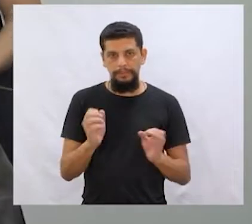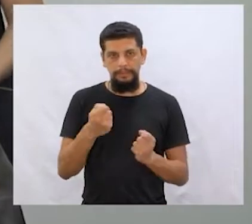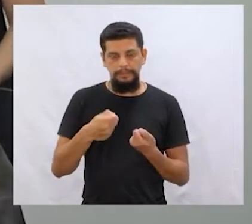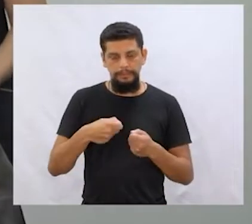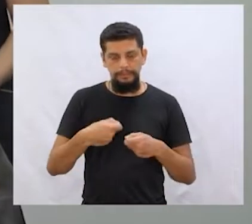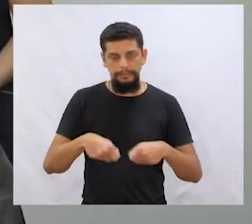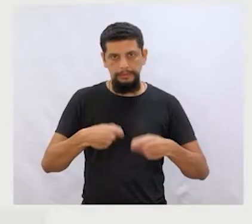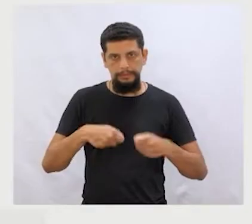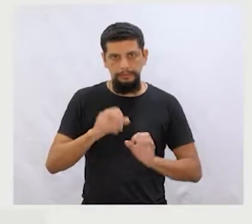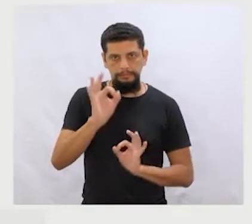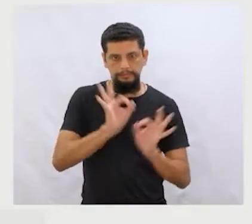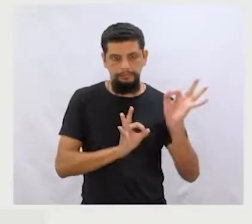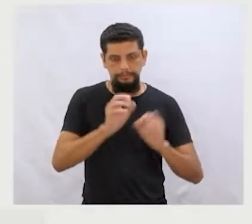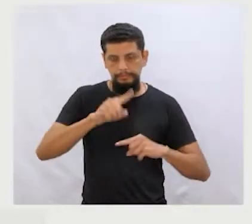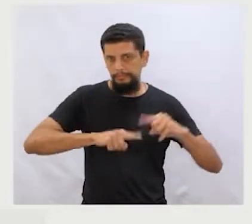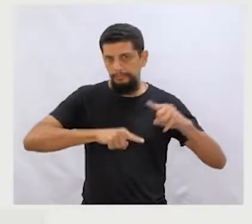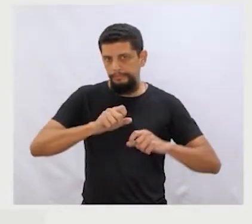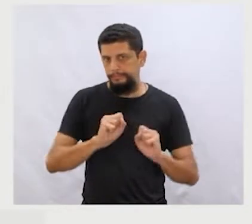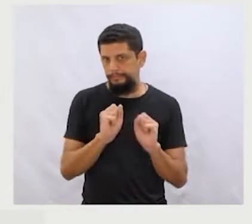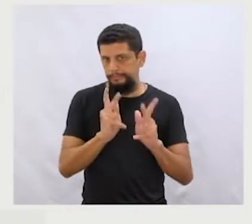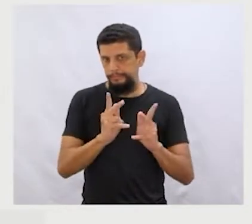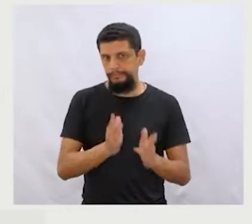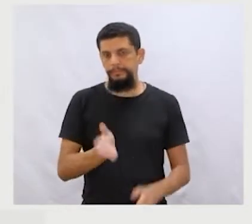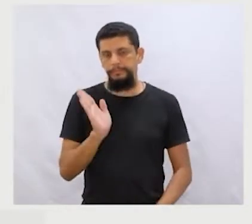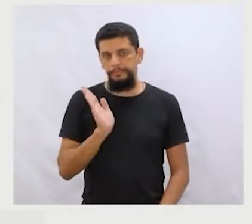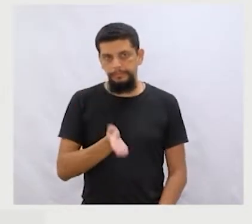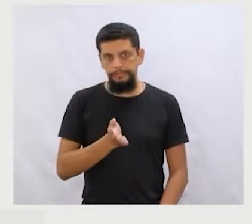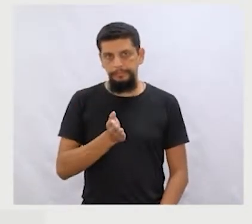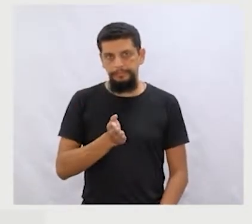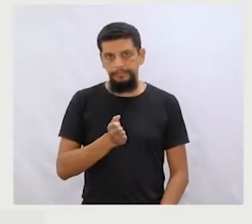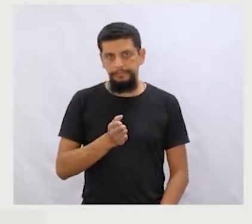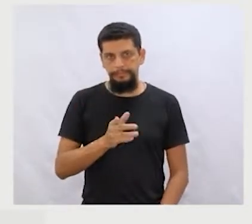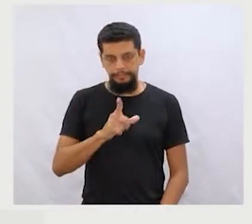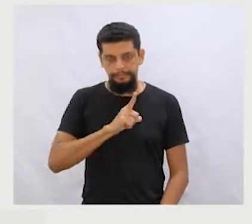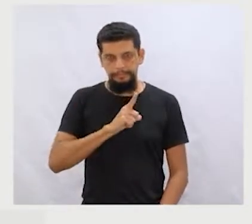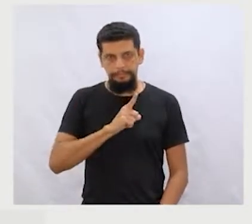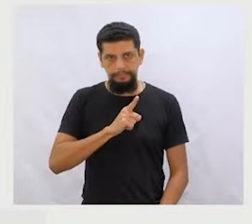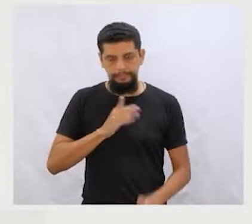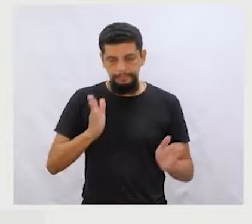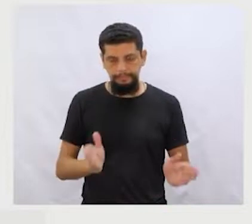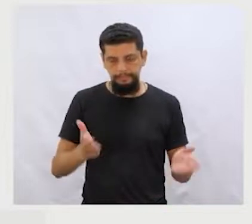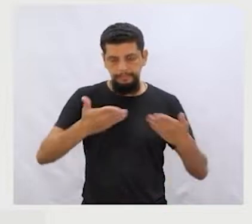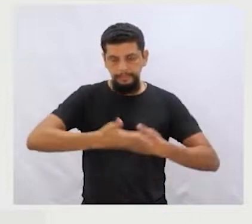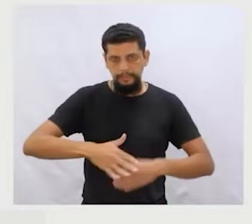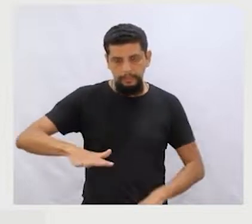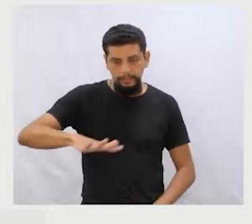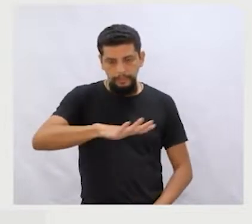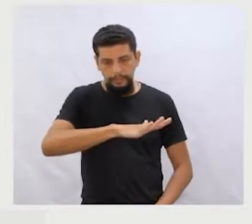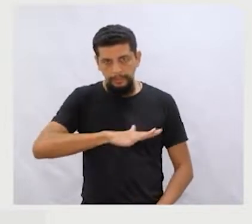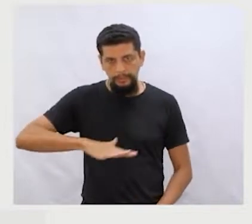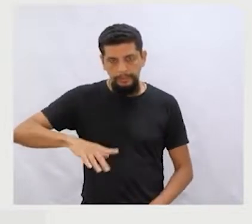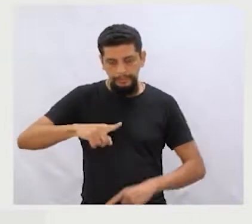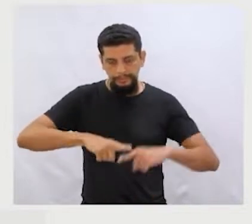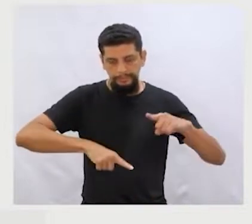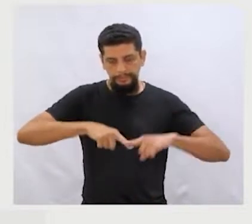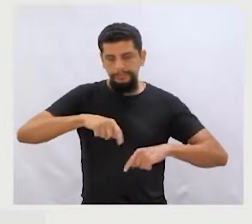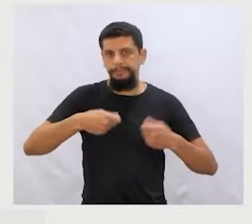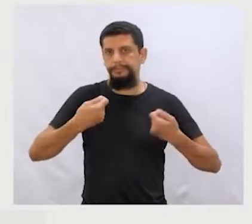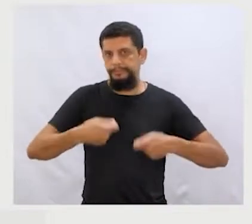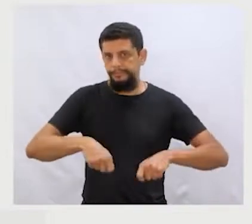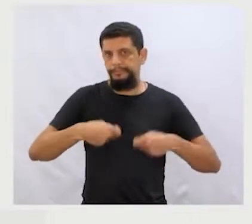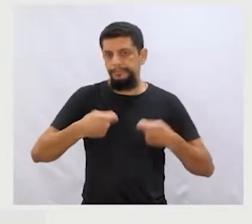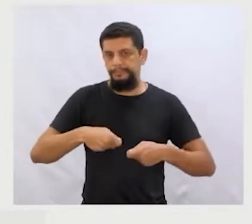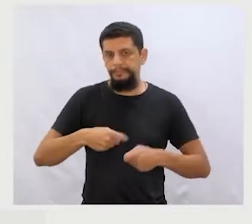precisamos organizar os materiais, certo? Isso, nós já estamos com a nossa caixa, com todo o material que nós vamos